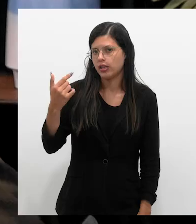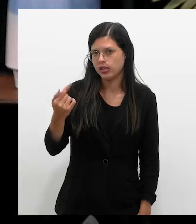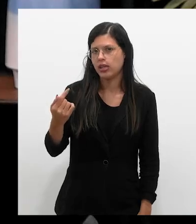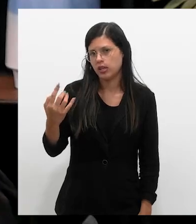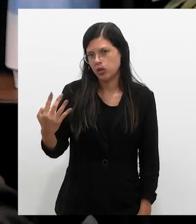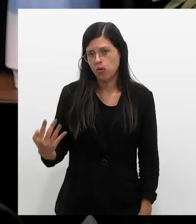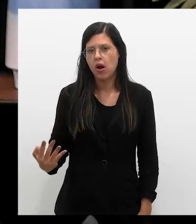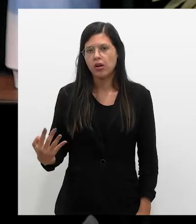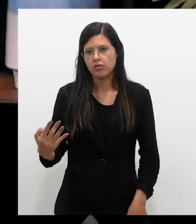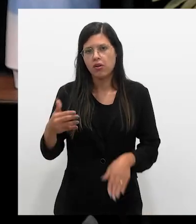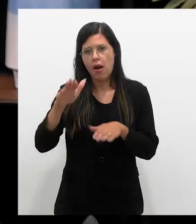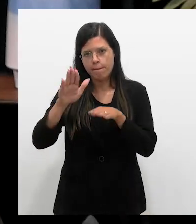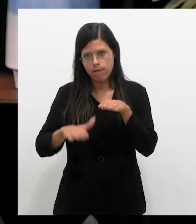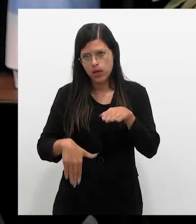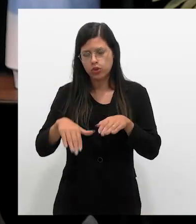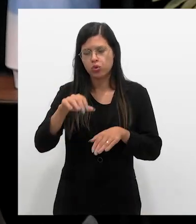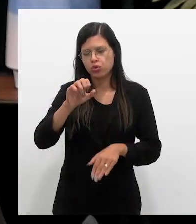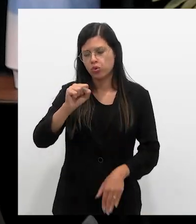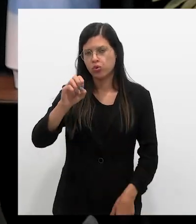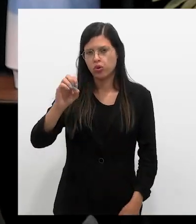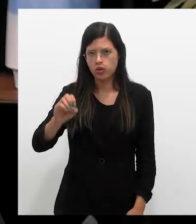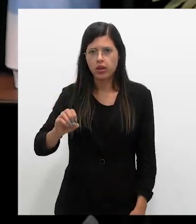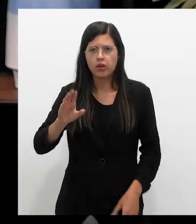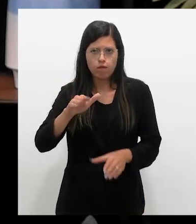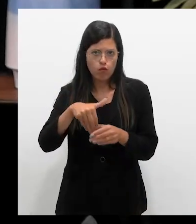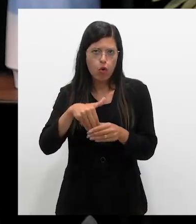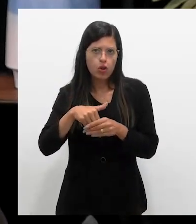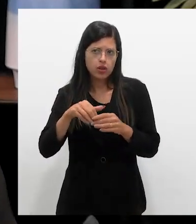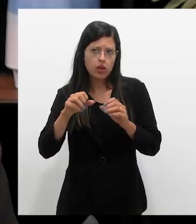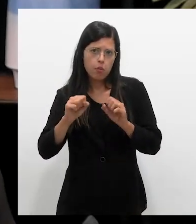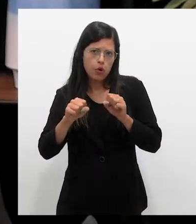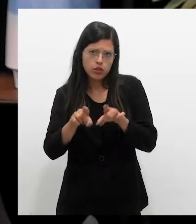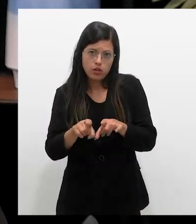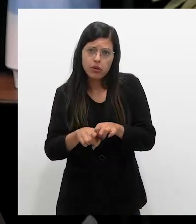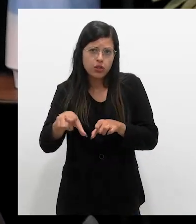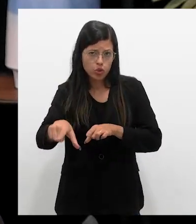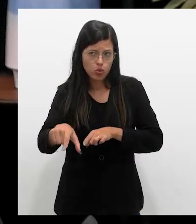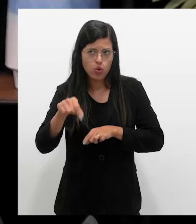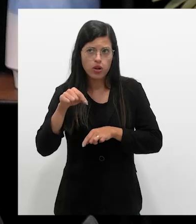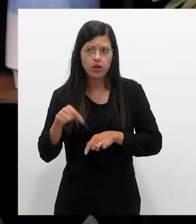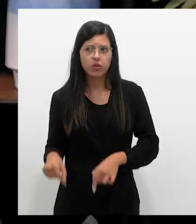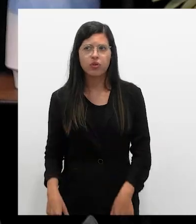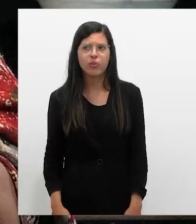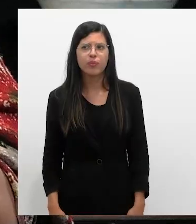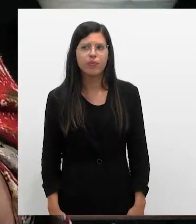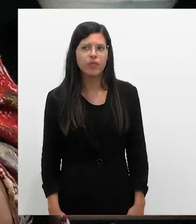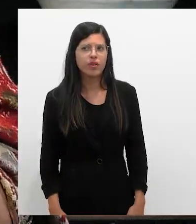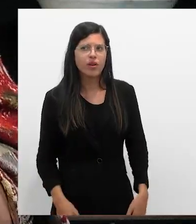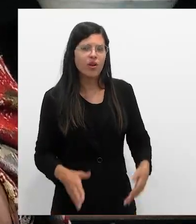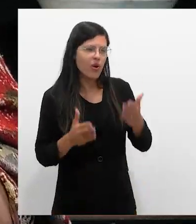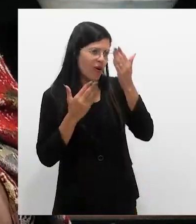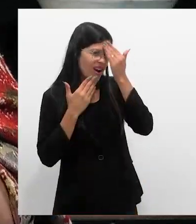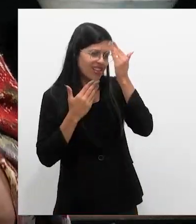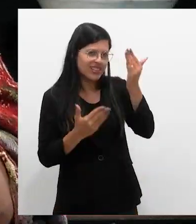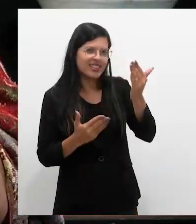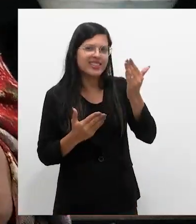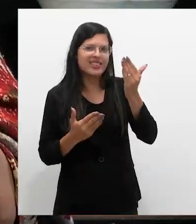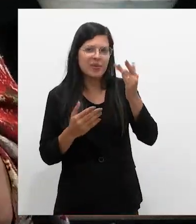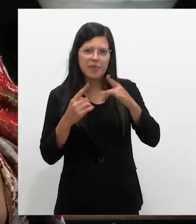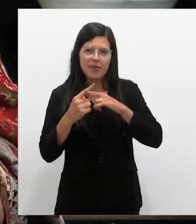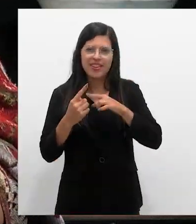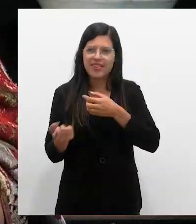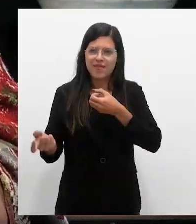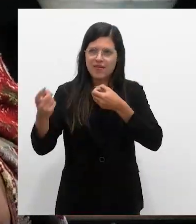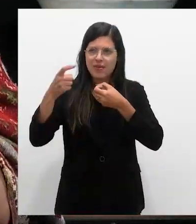anos, então abaixo de 80, vota e pode ser votado. Exato. Que eu não minto, que eu agradeci muito que ele